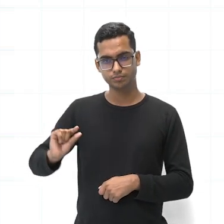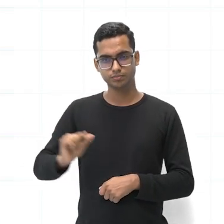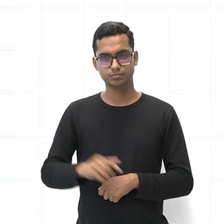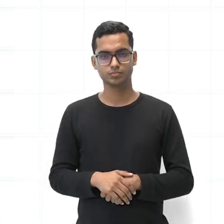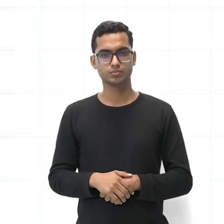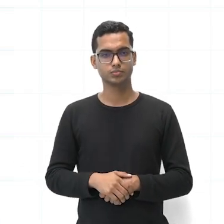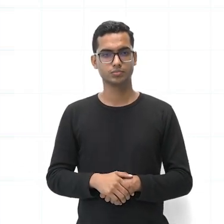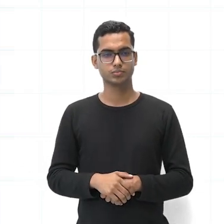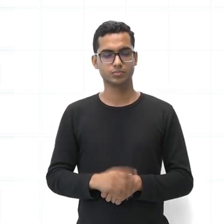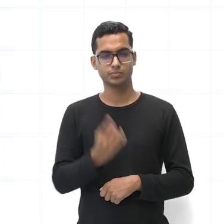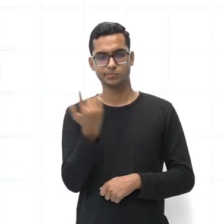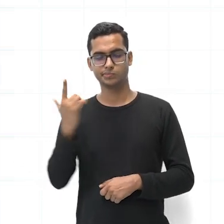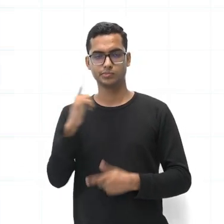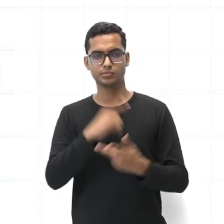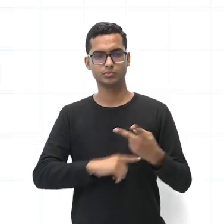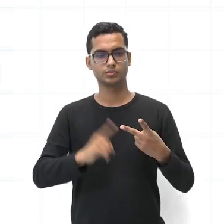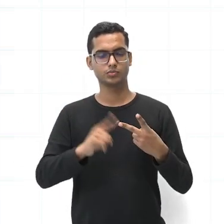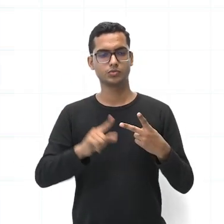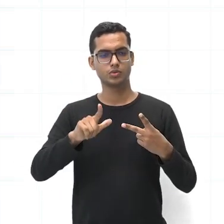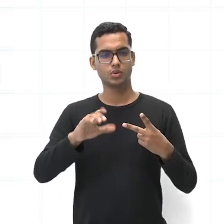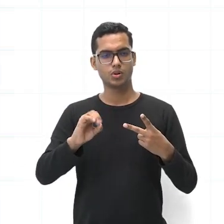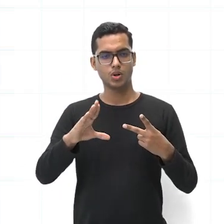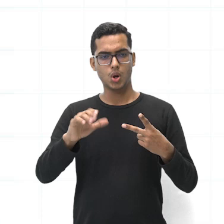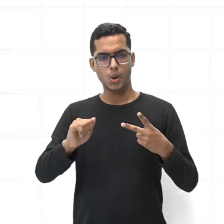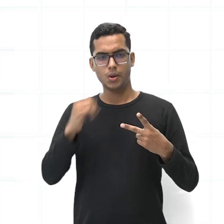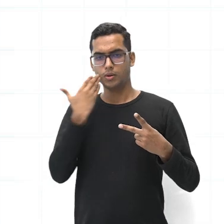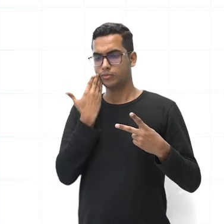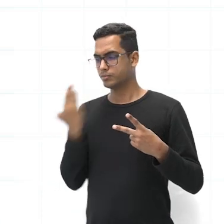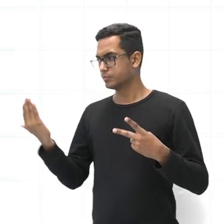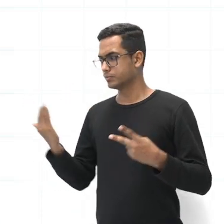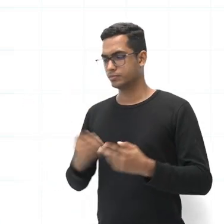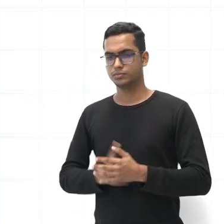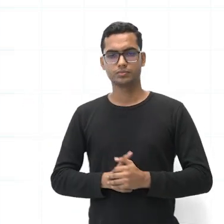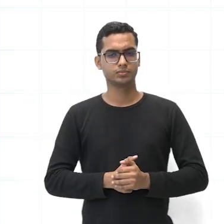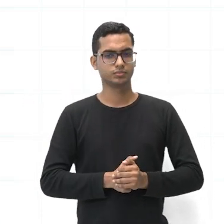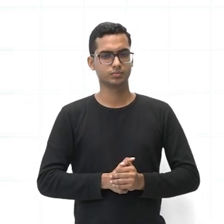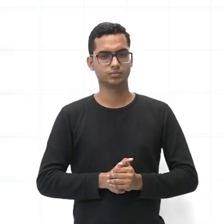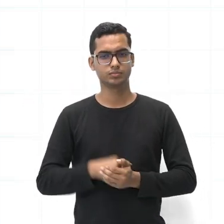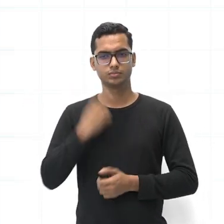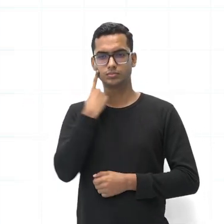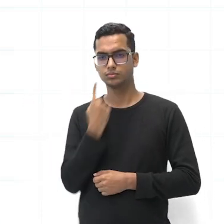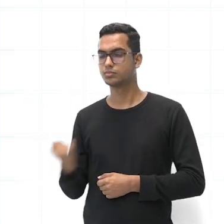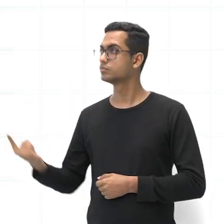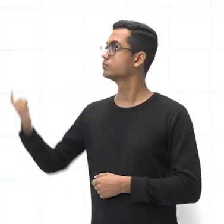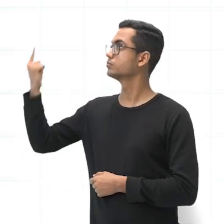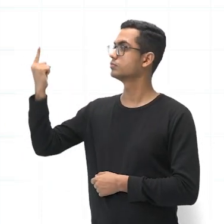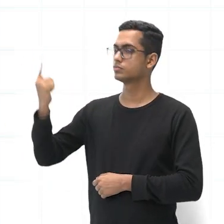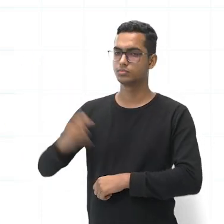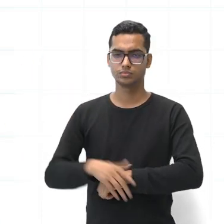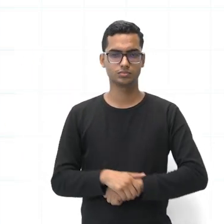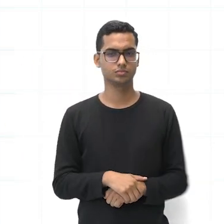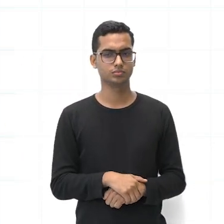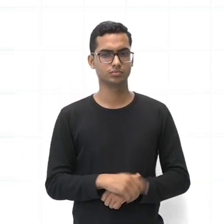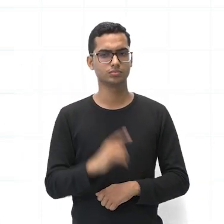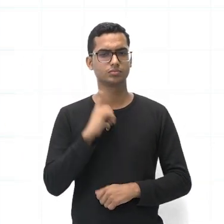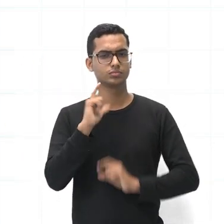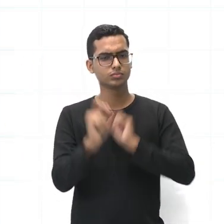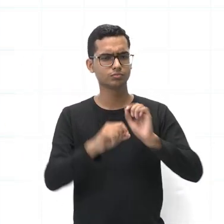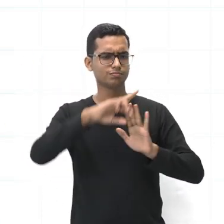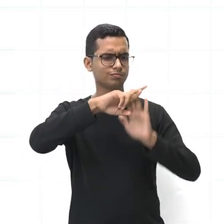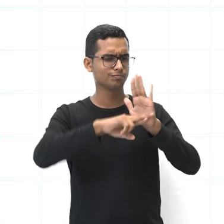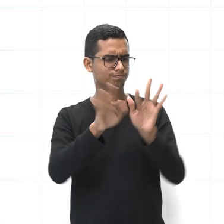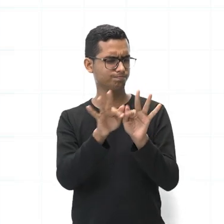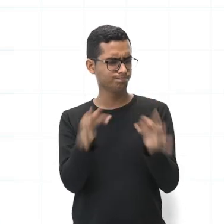olha só. Entre as várias formas de jogar a bolinha de gude, essa é uma das que tem as regras